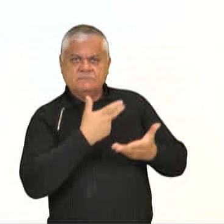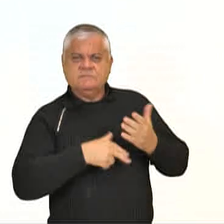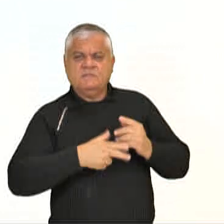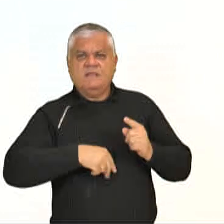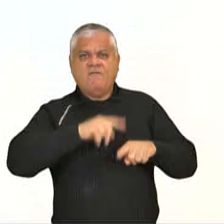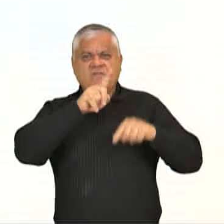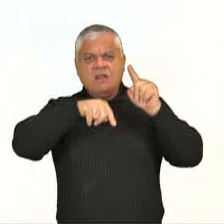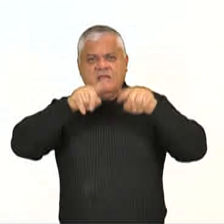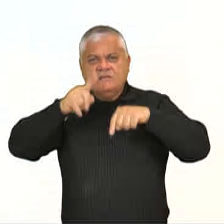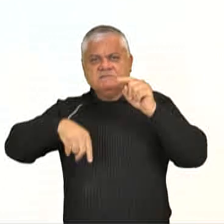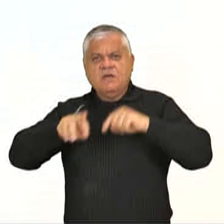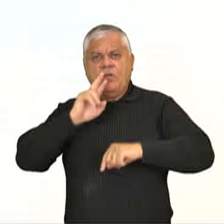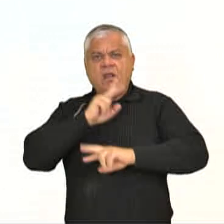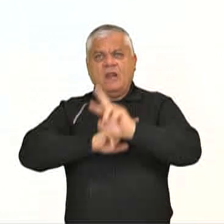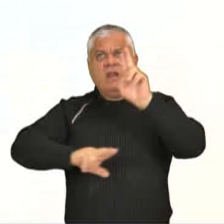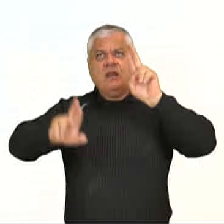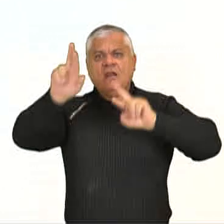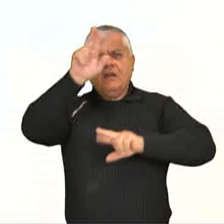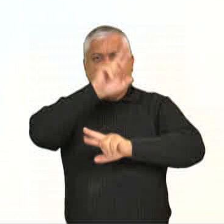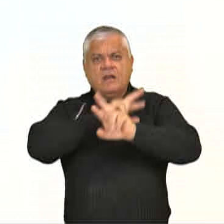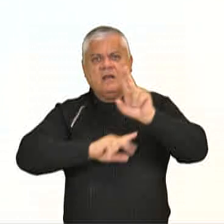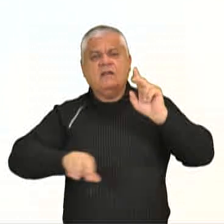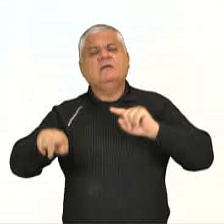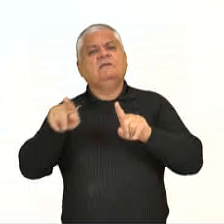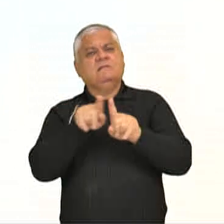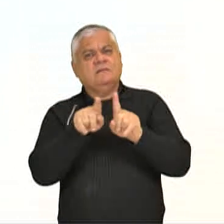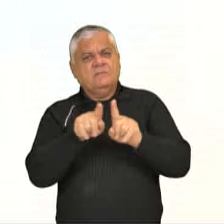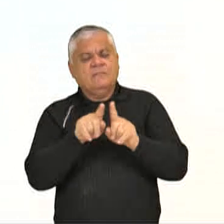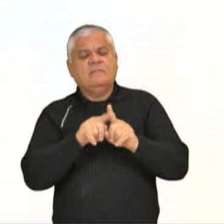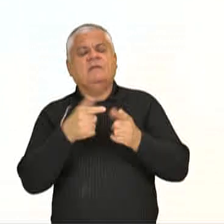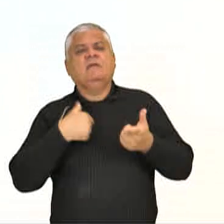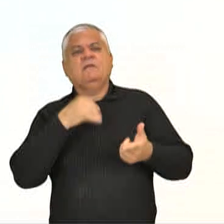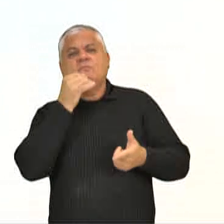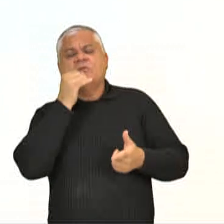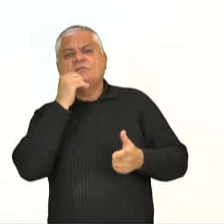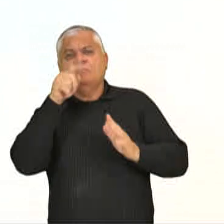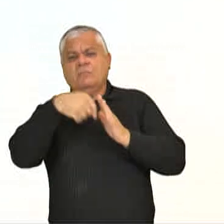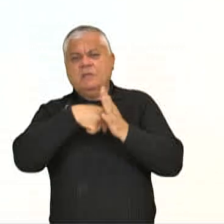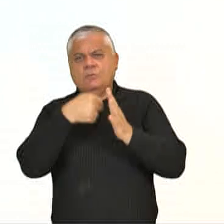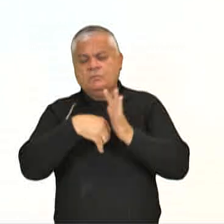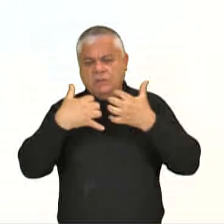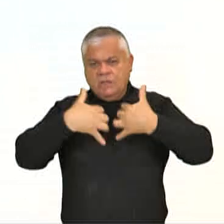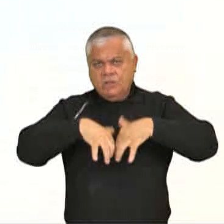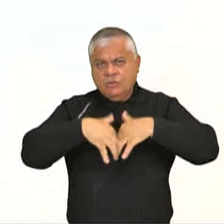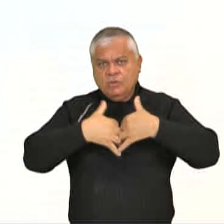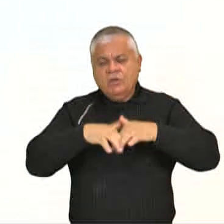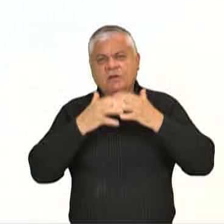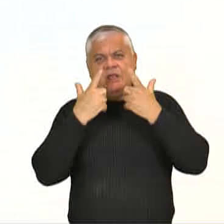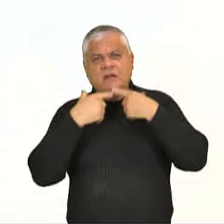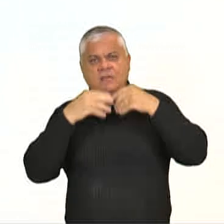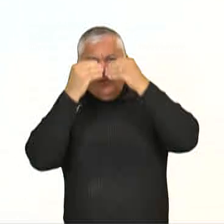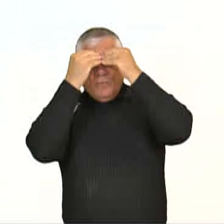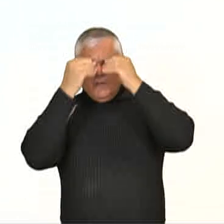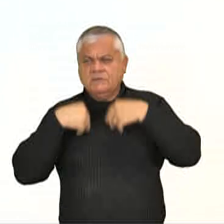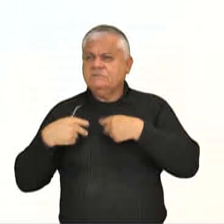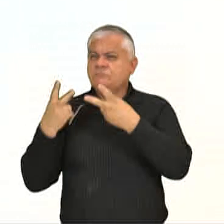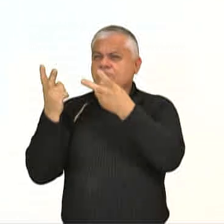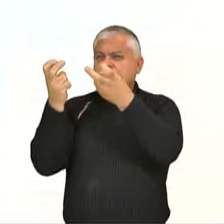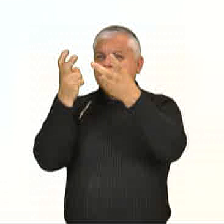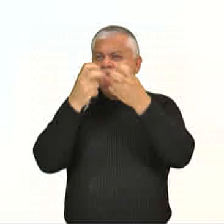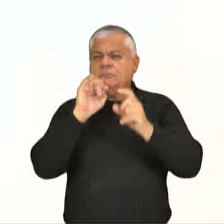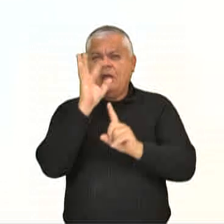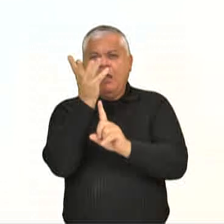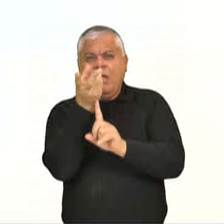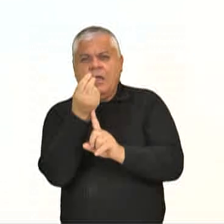expressões idiomáticas, as figuras de retórica ou de linguagem, conhecer a cultura, as expressões artísticas, a literatura,